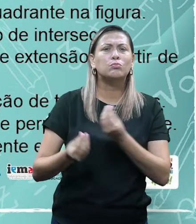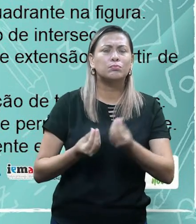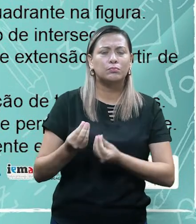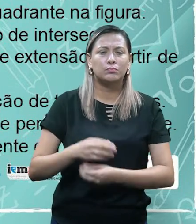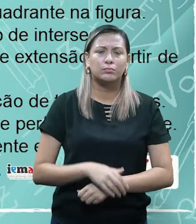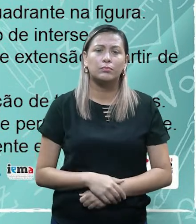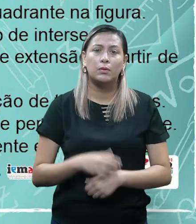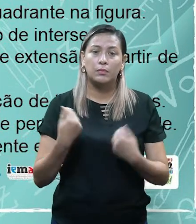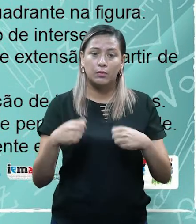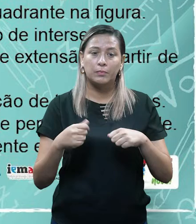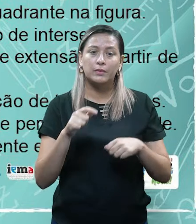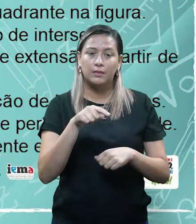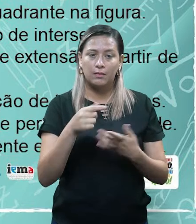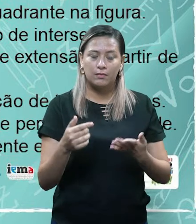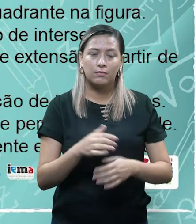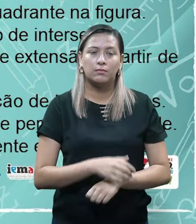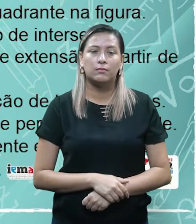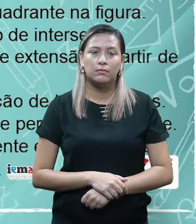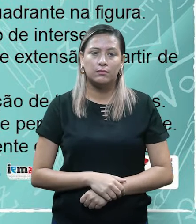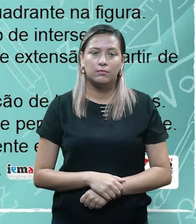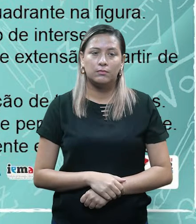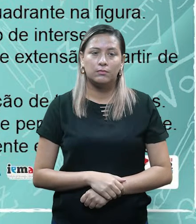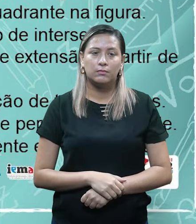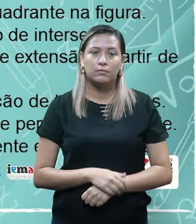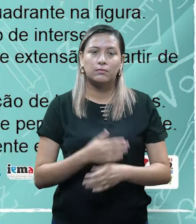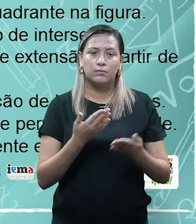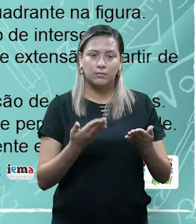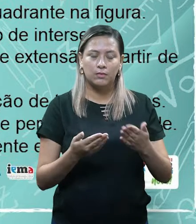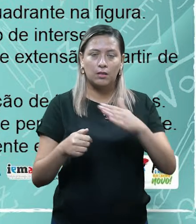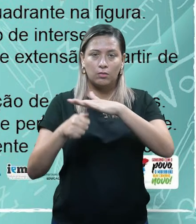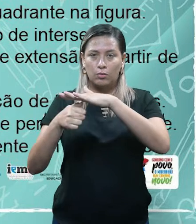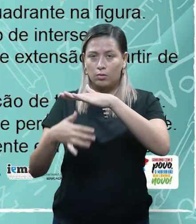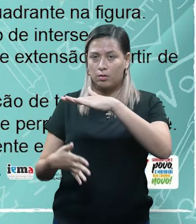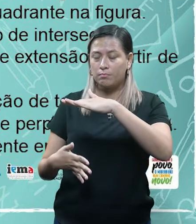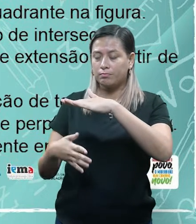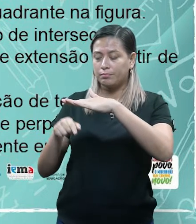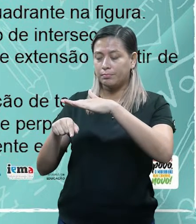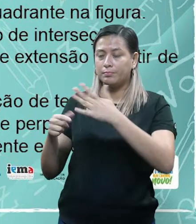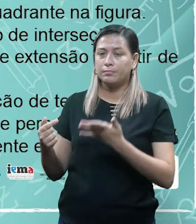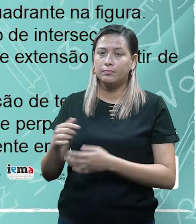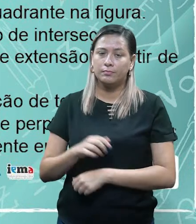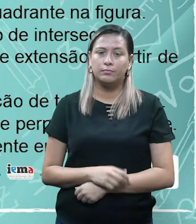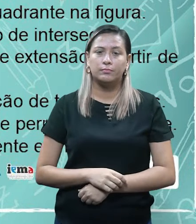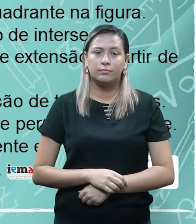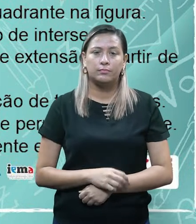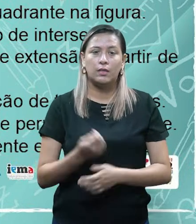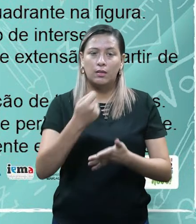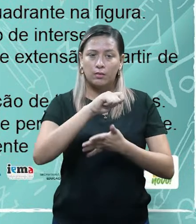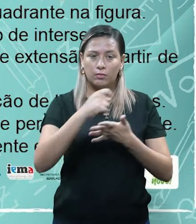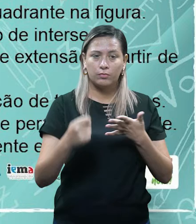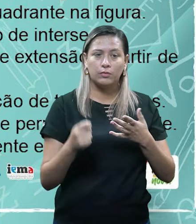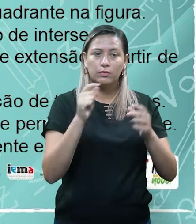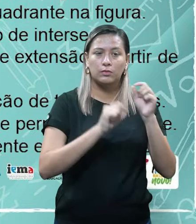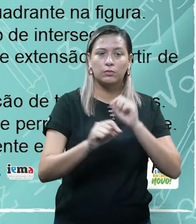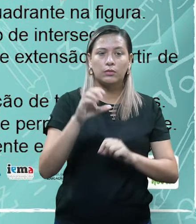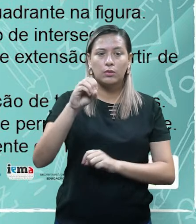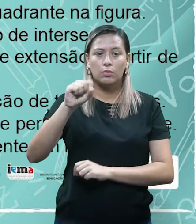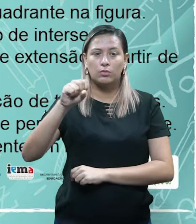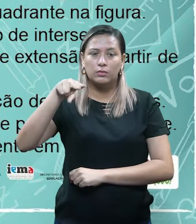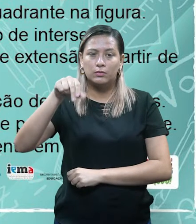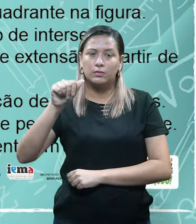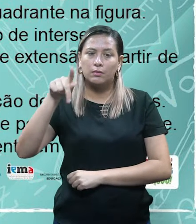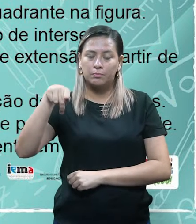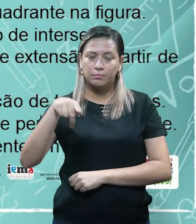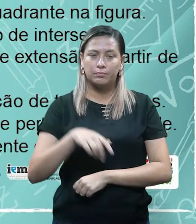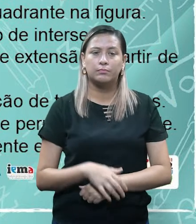de rodapé, aquela que você conheceu na aula anterior, lá em configurações você vai ter OSNAP, beleza? E aí